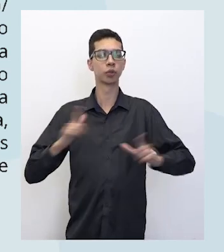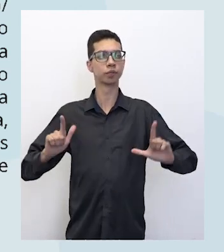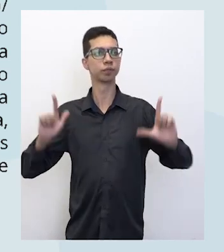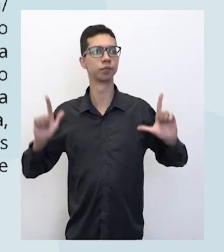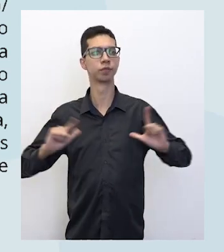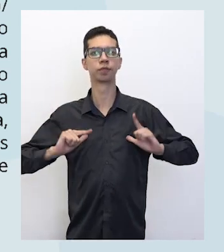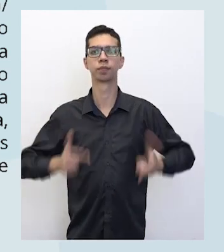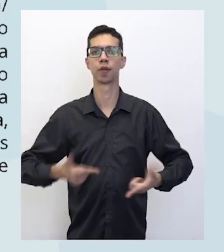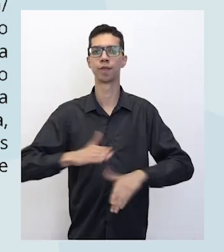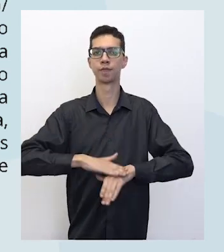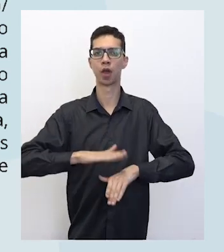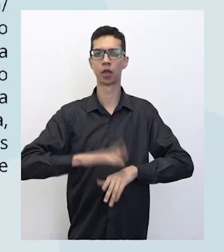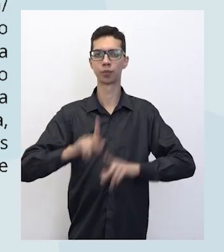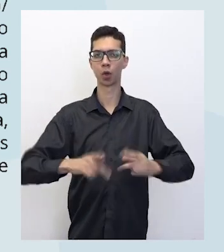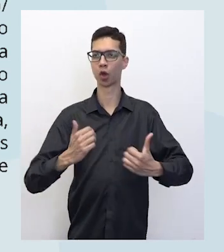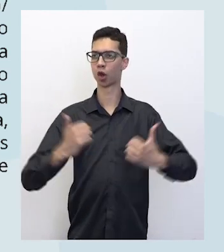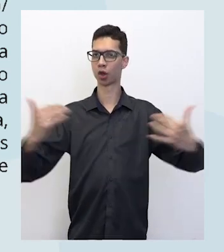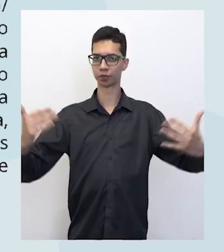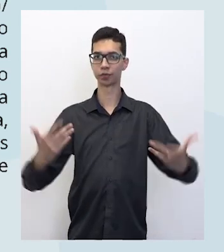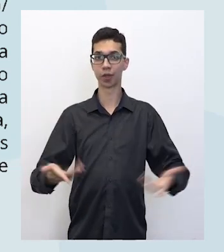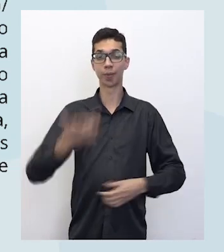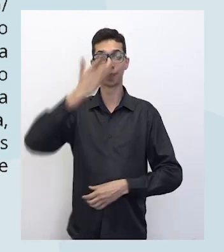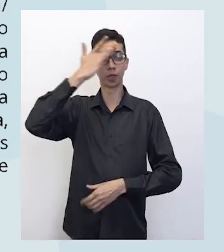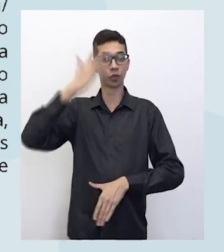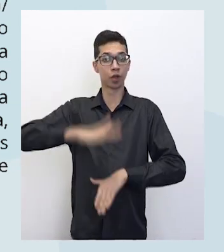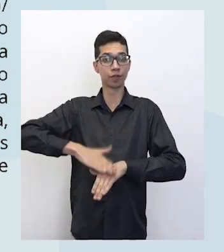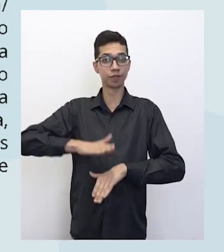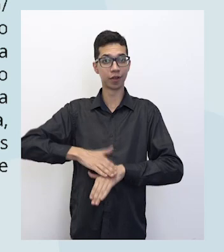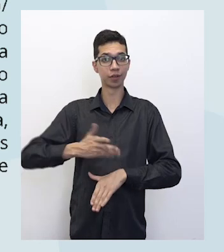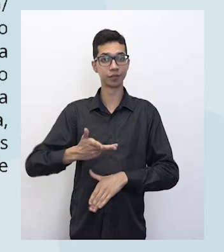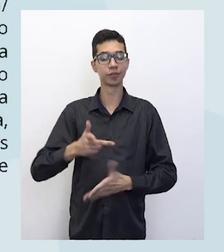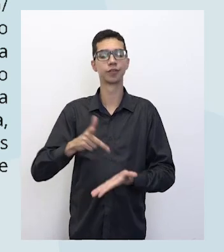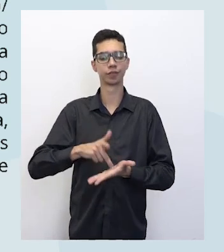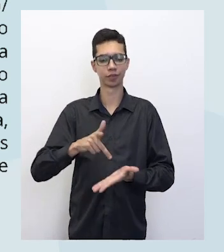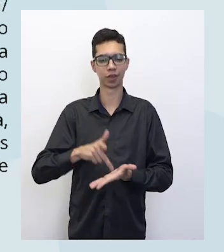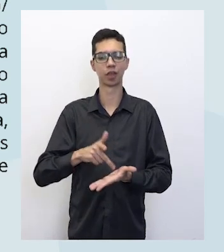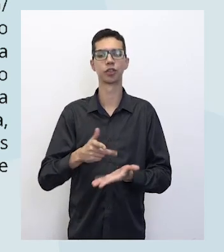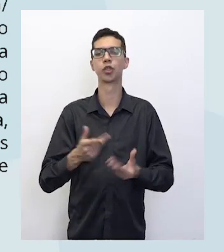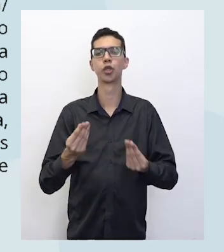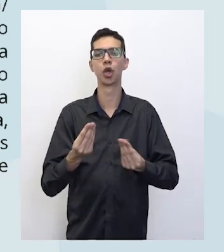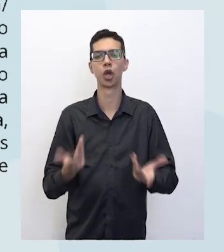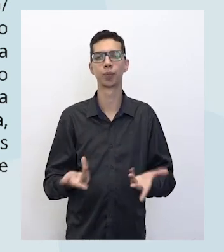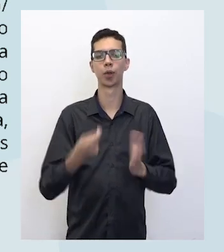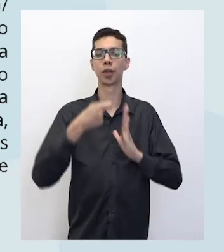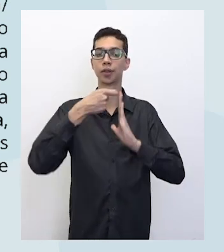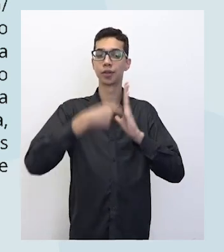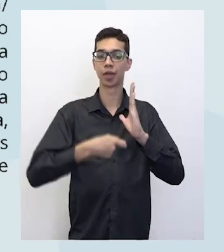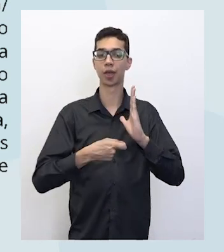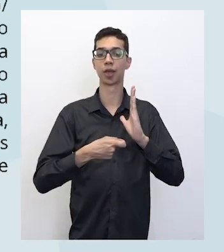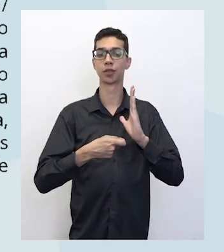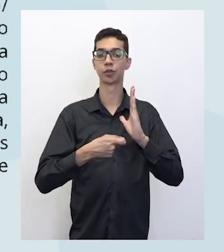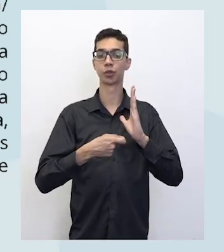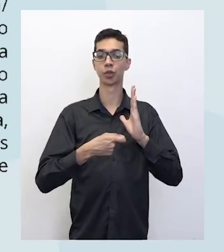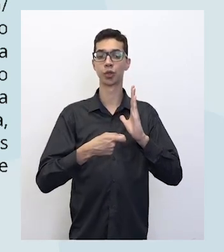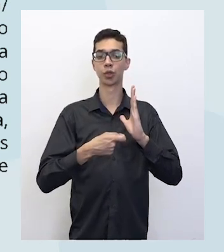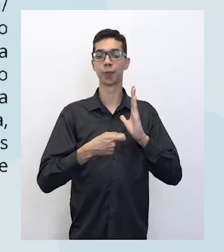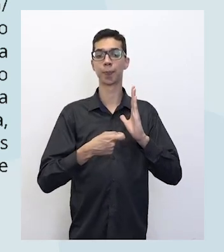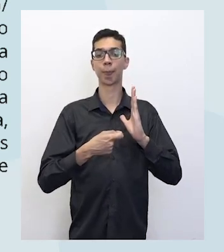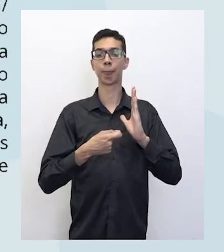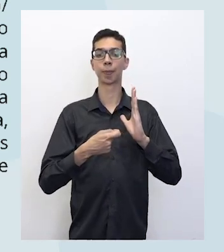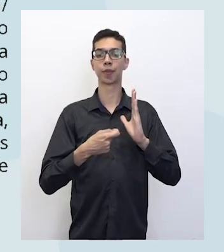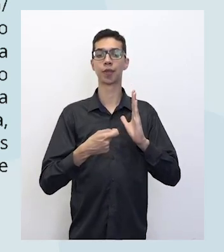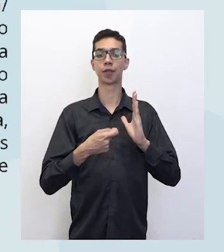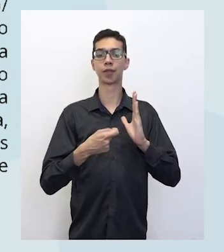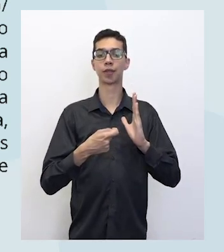forma livre, o happening rompe a ótica linear do texto, das unidades de ação dramática, de tempo, espaço e fluidez da narrativa, por meio do